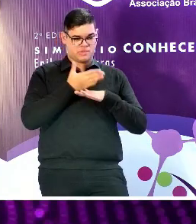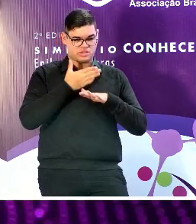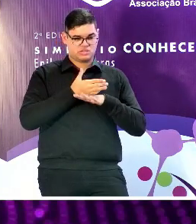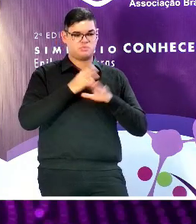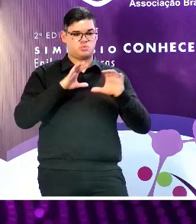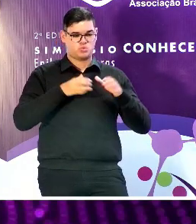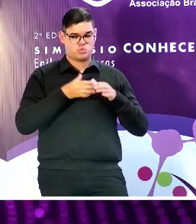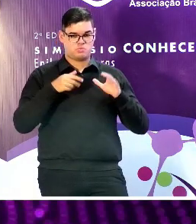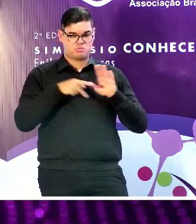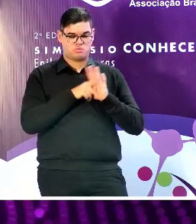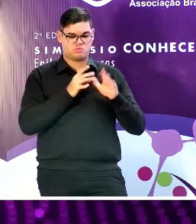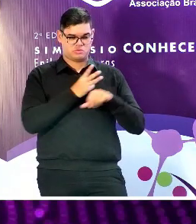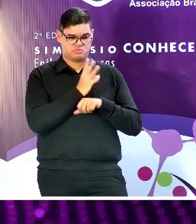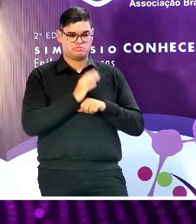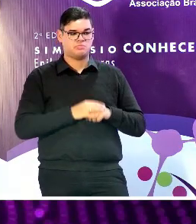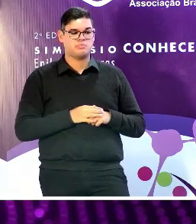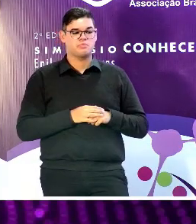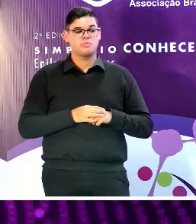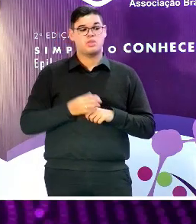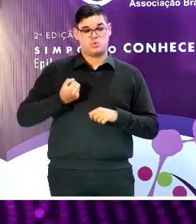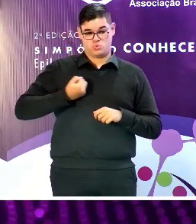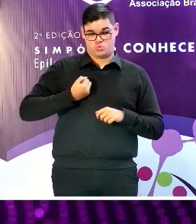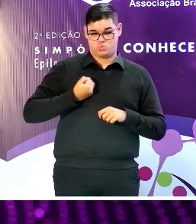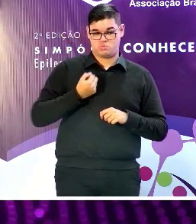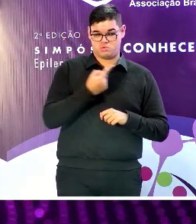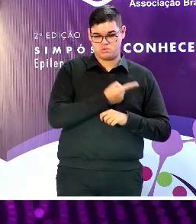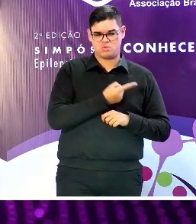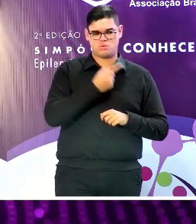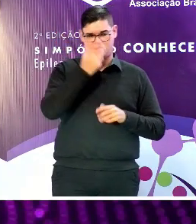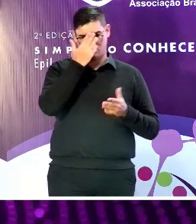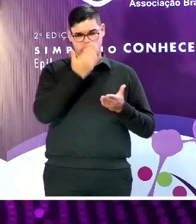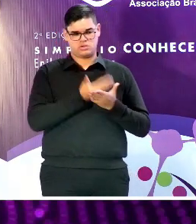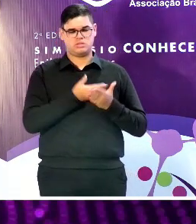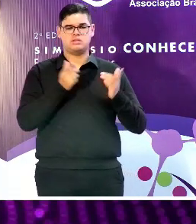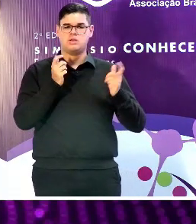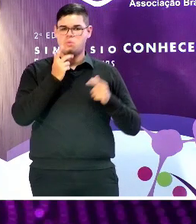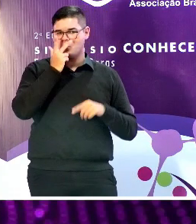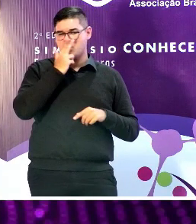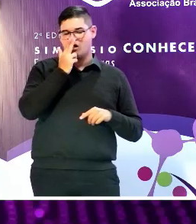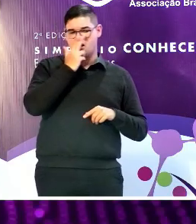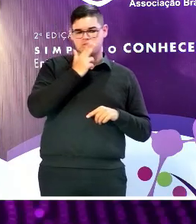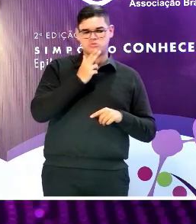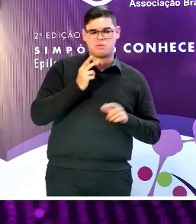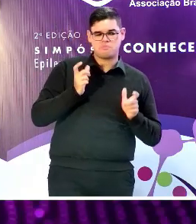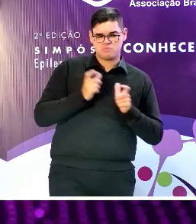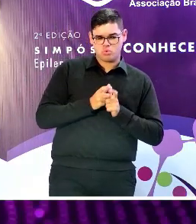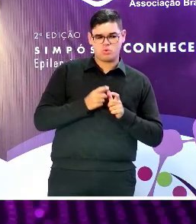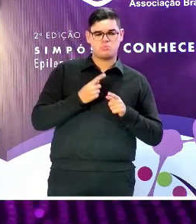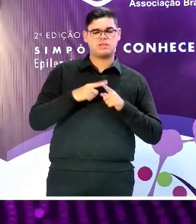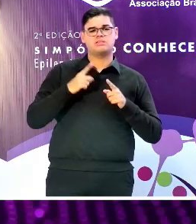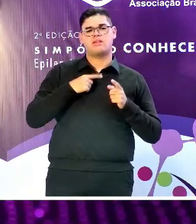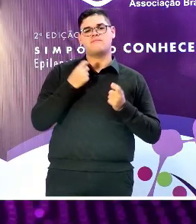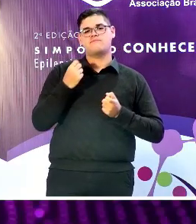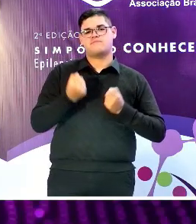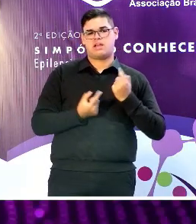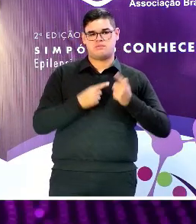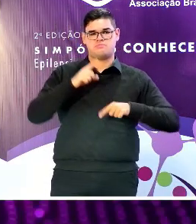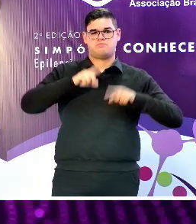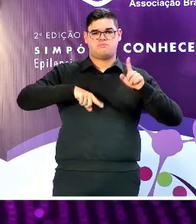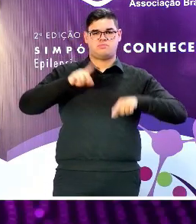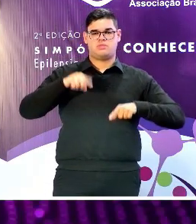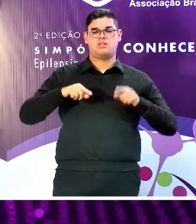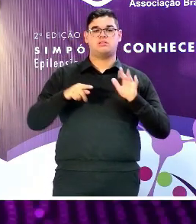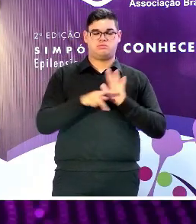Esse número, a gente acredita que ele pode ser subestimado, porque existe muita variabilidade clínica